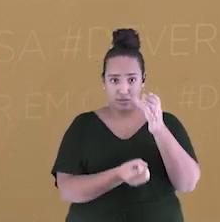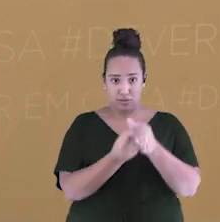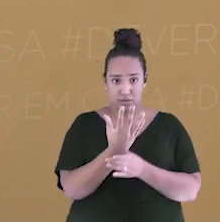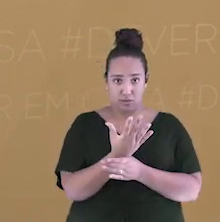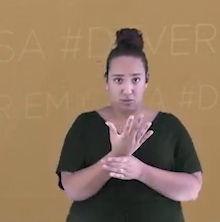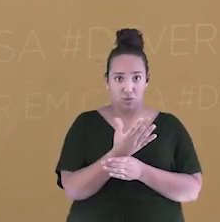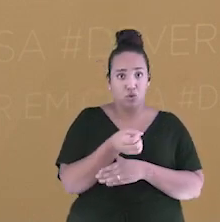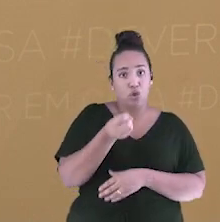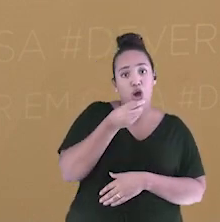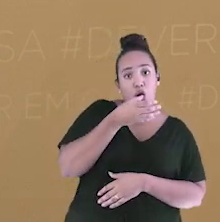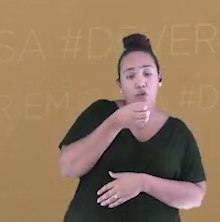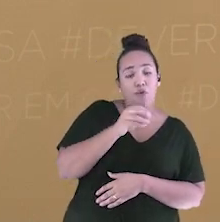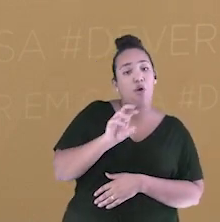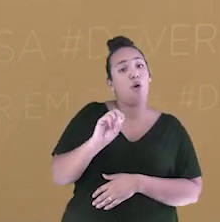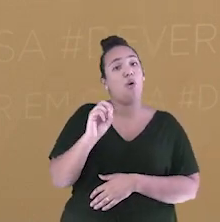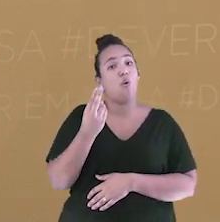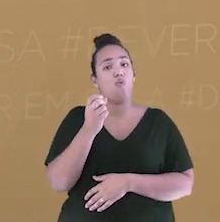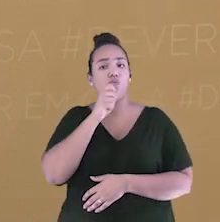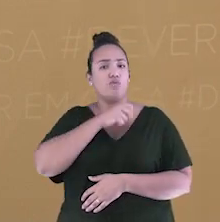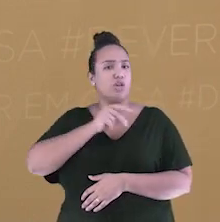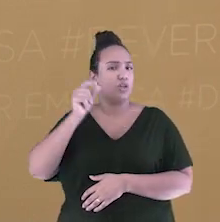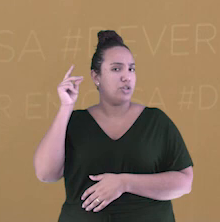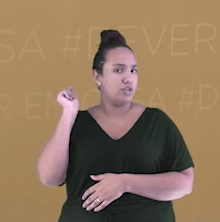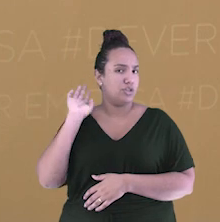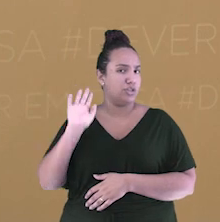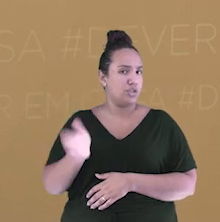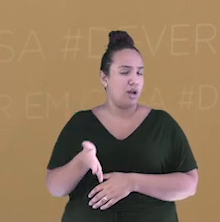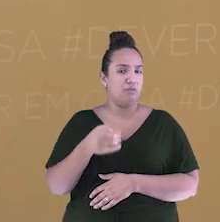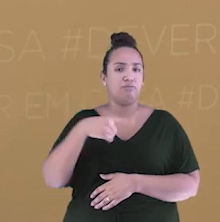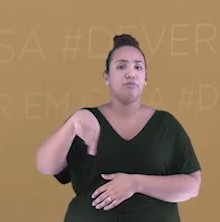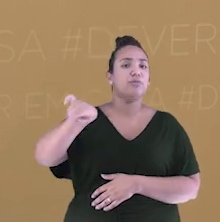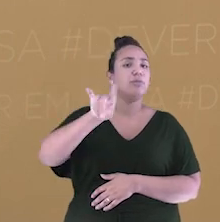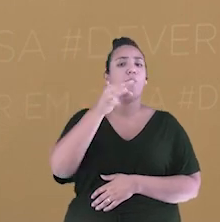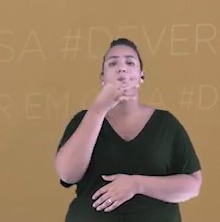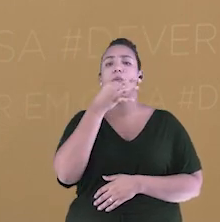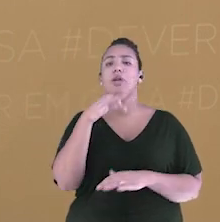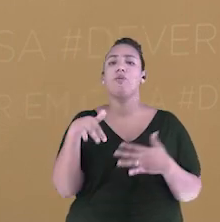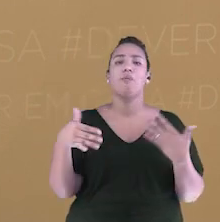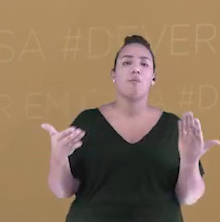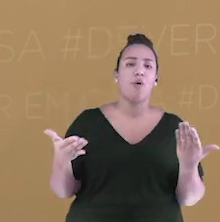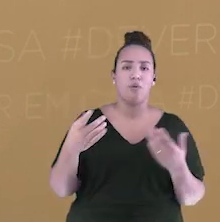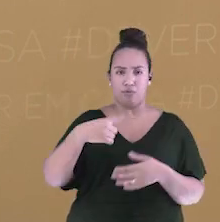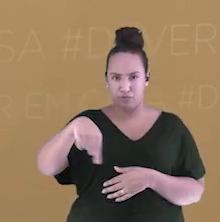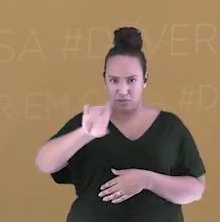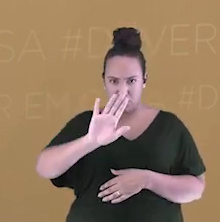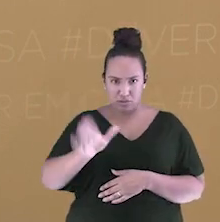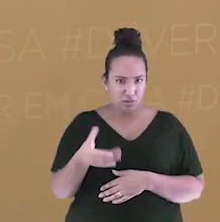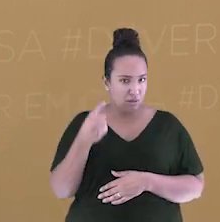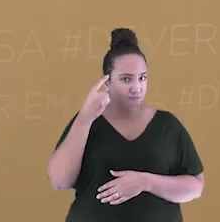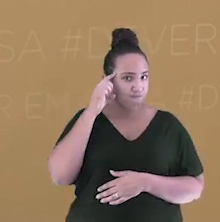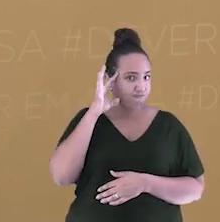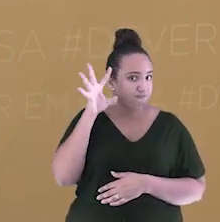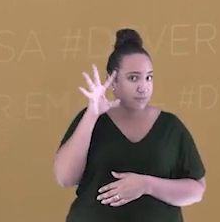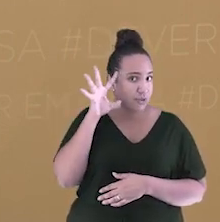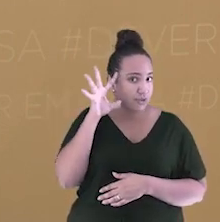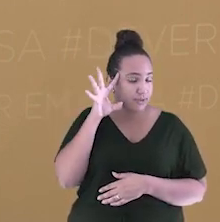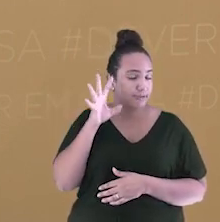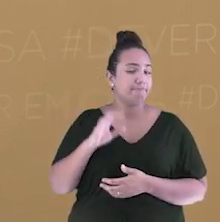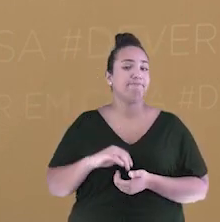há pouco tempo ou há muito tempo? O que vocês acham? Já pensaram sobre isso?